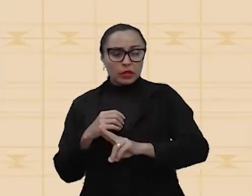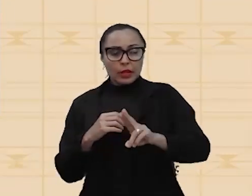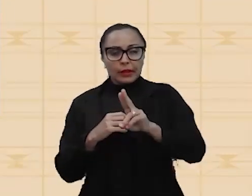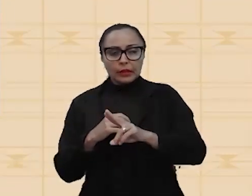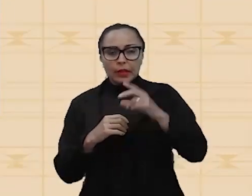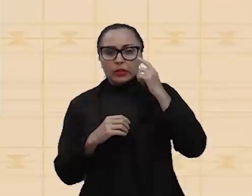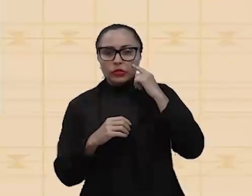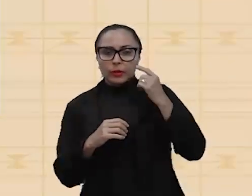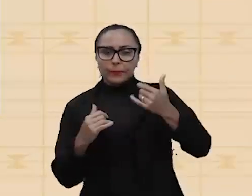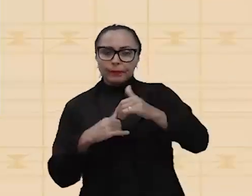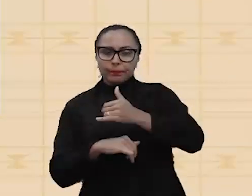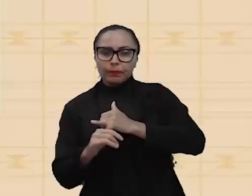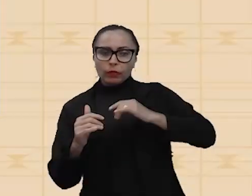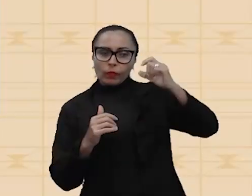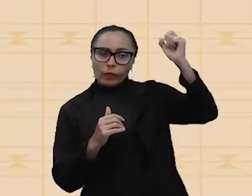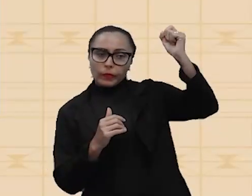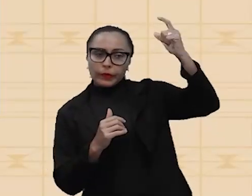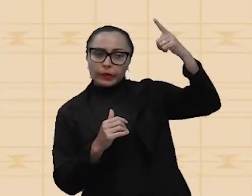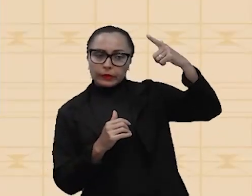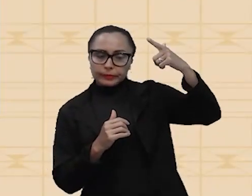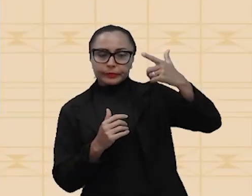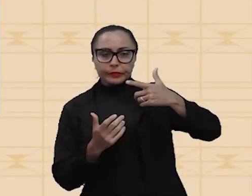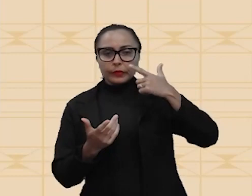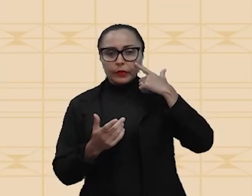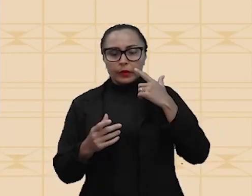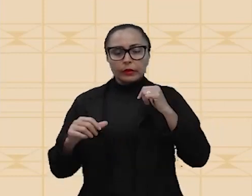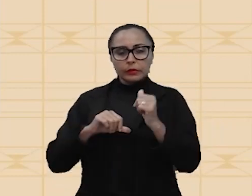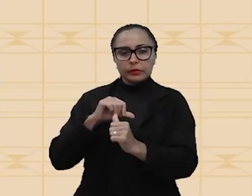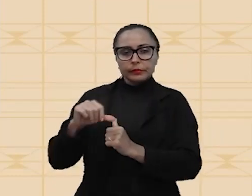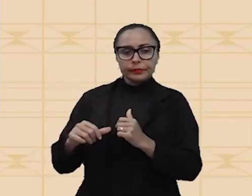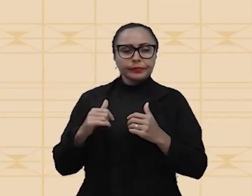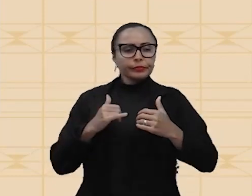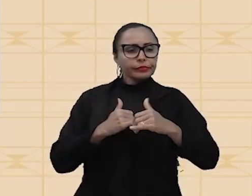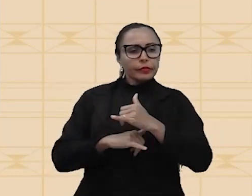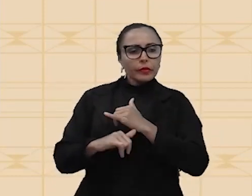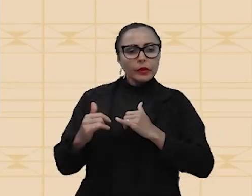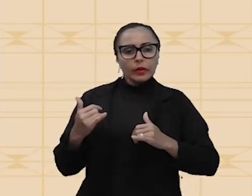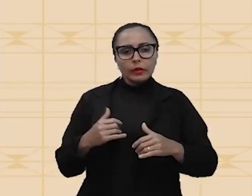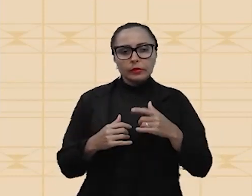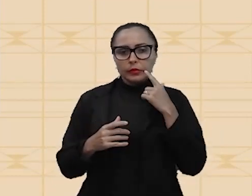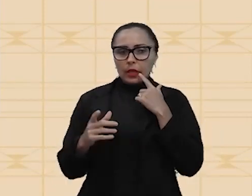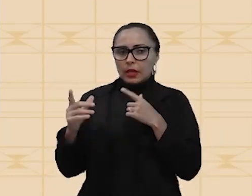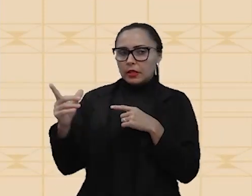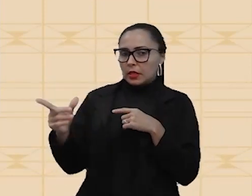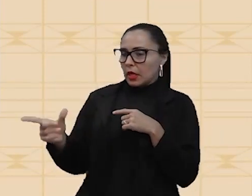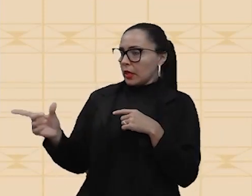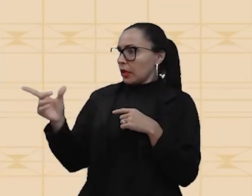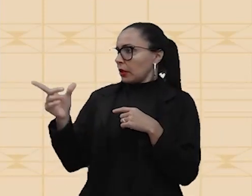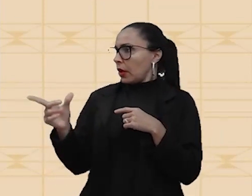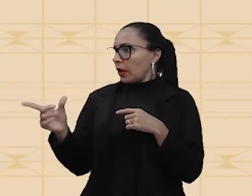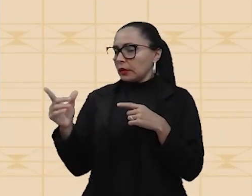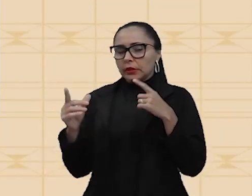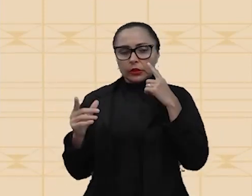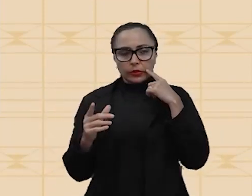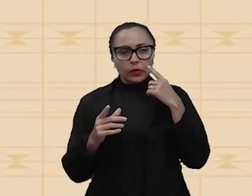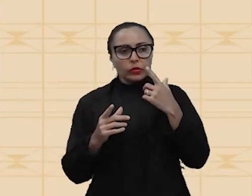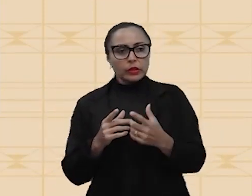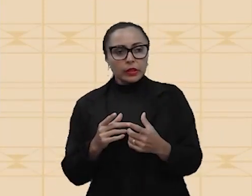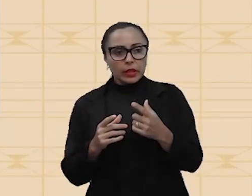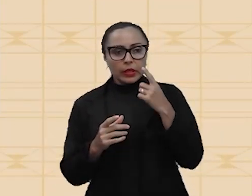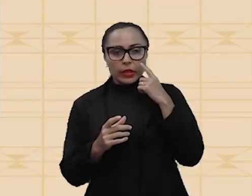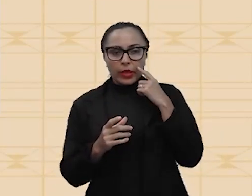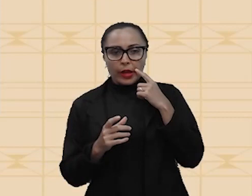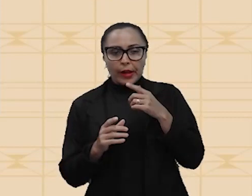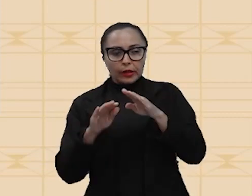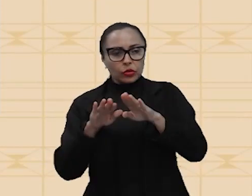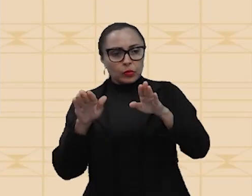para transformar em energia elétrica. Os nossos geradores que estudaremos aqui, eles vão ser as baterias, porque